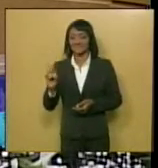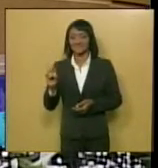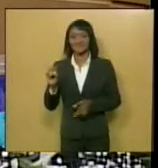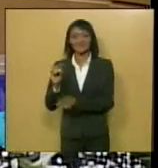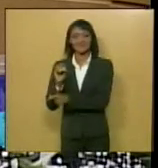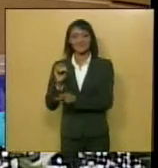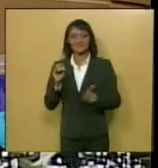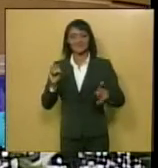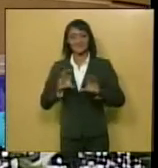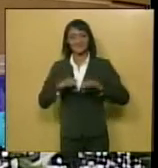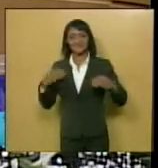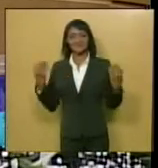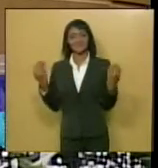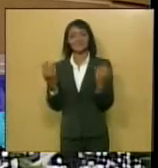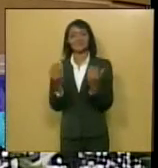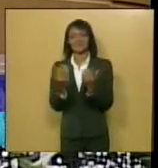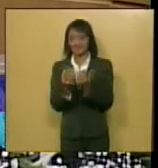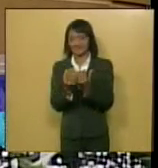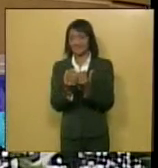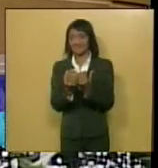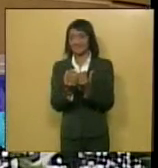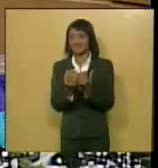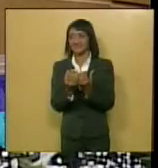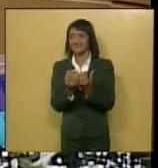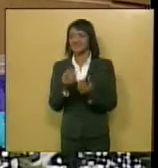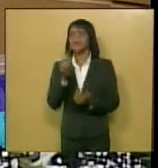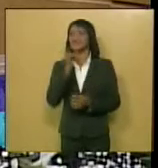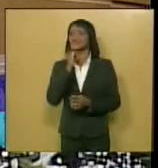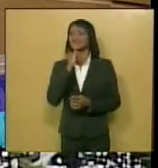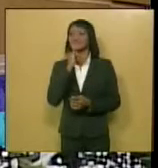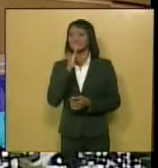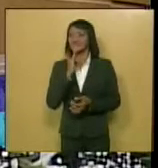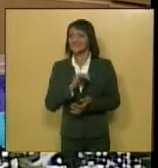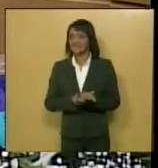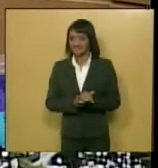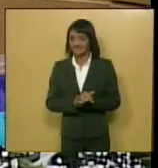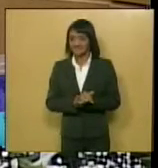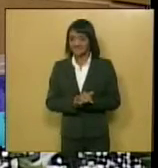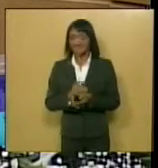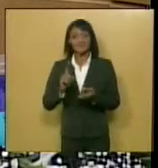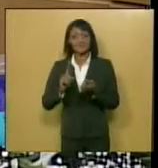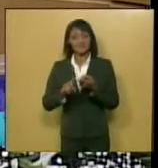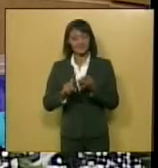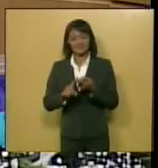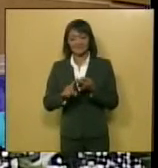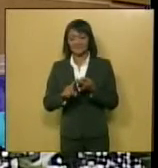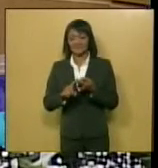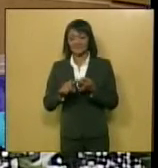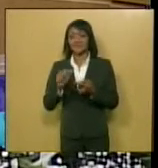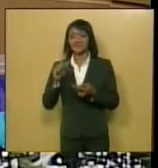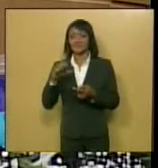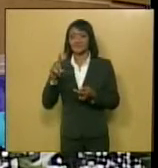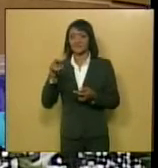presidente da Câmara Municipal de Itabaiana, acadêmico doutor José Anderson do